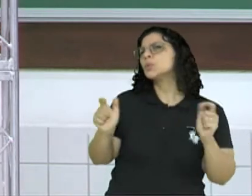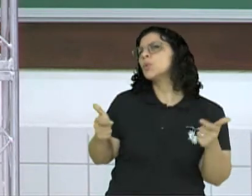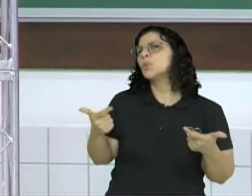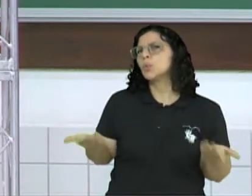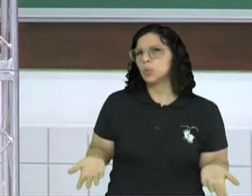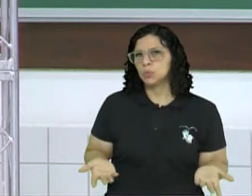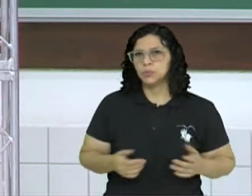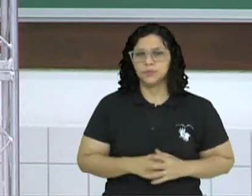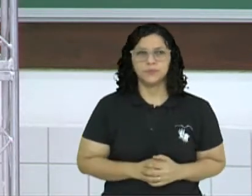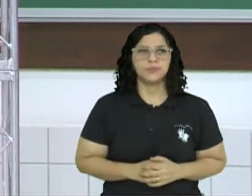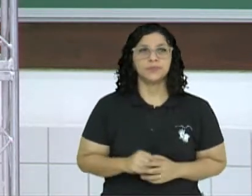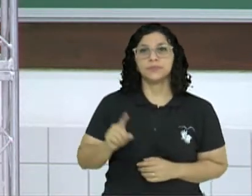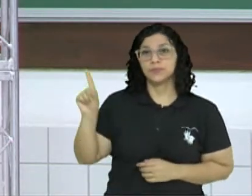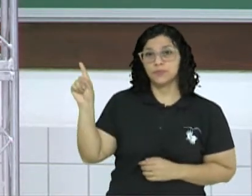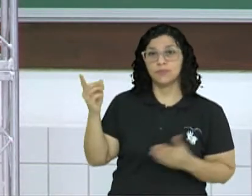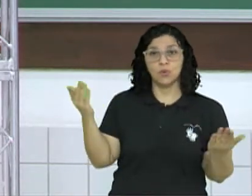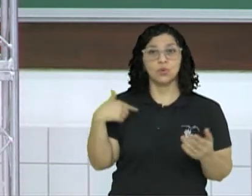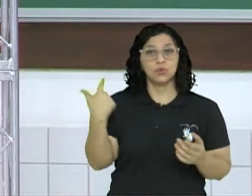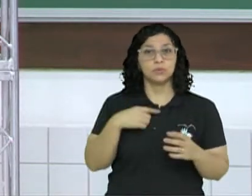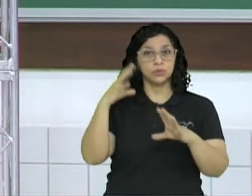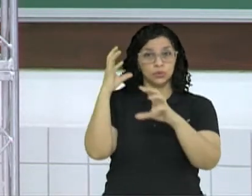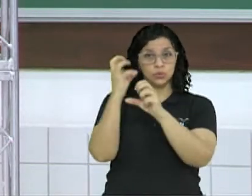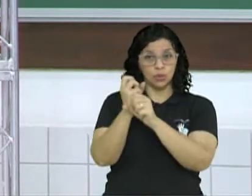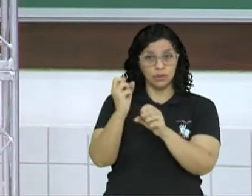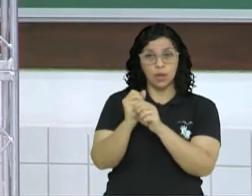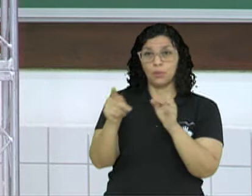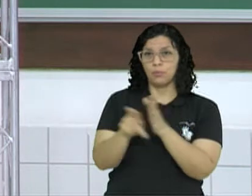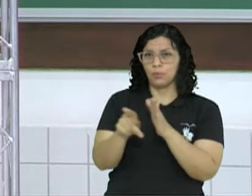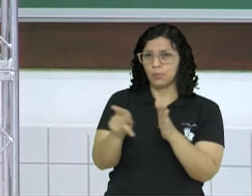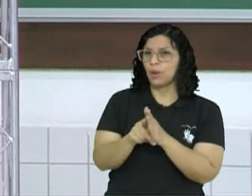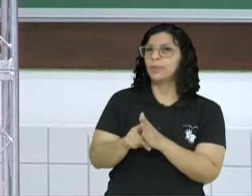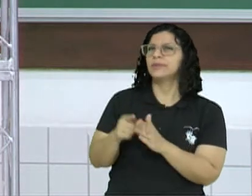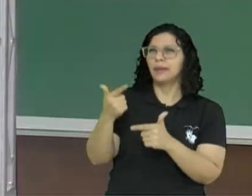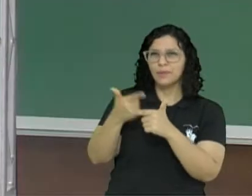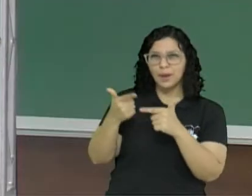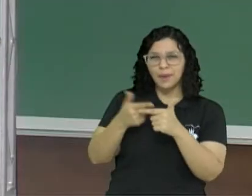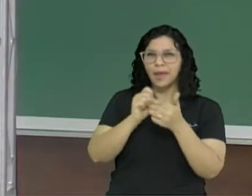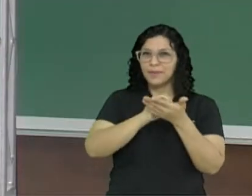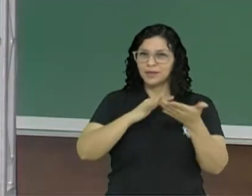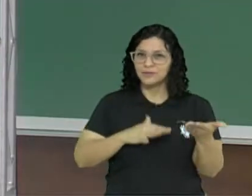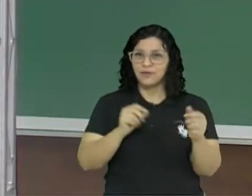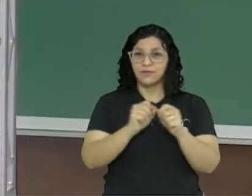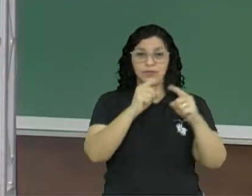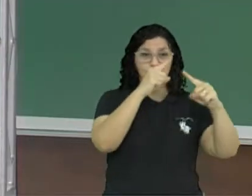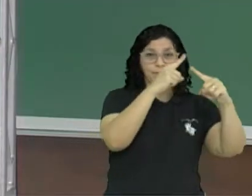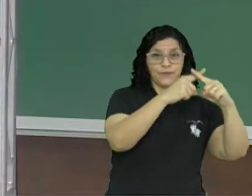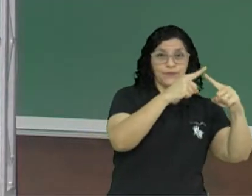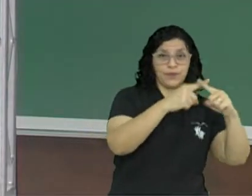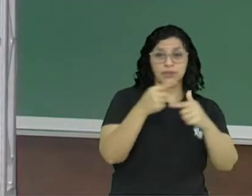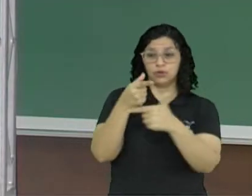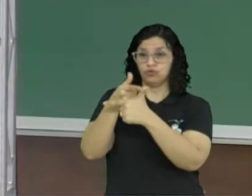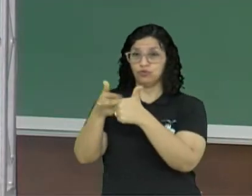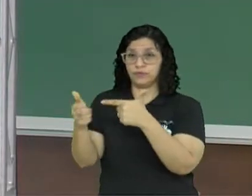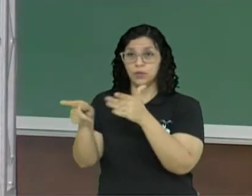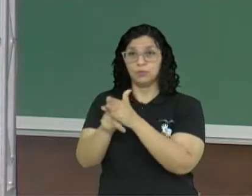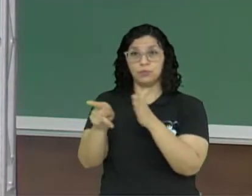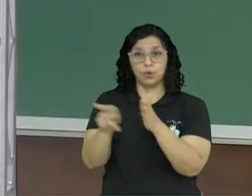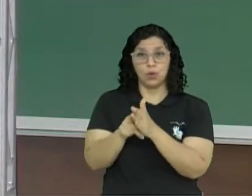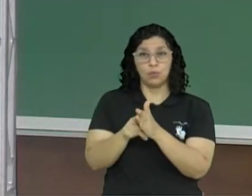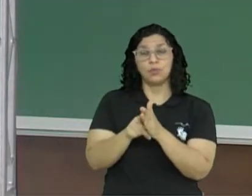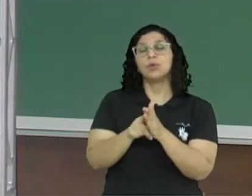hoje? Hoje a gente vai resolver algumas situações, problemas envolvendo multiplicação e divisão com números